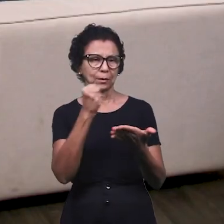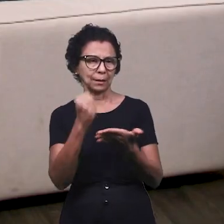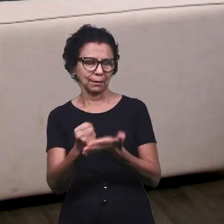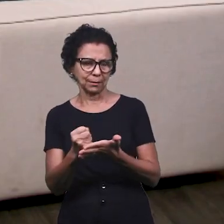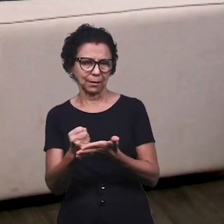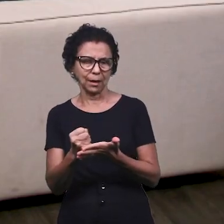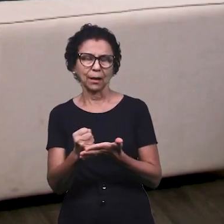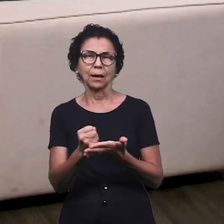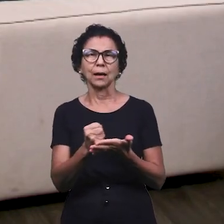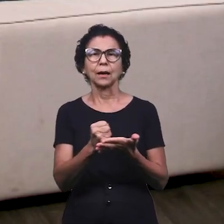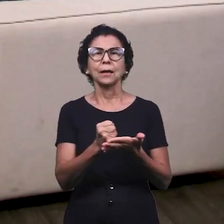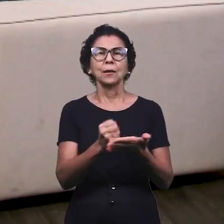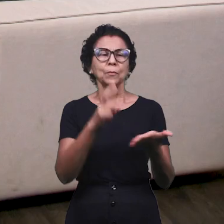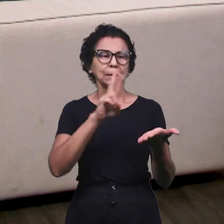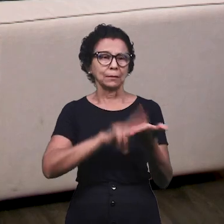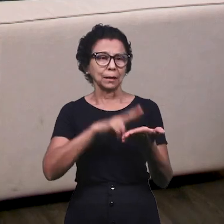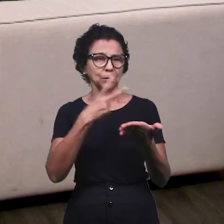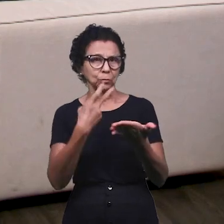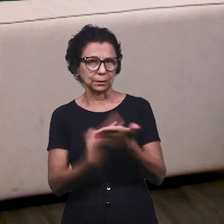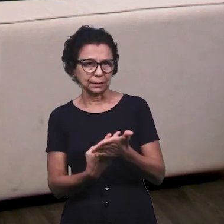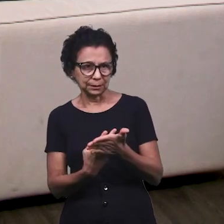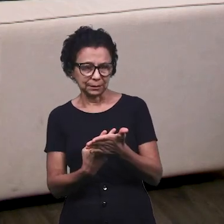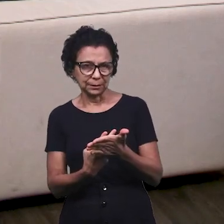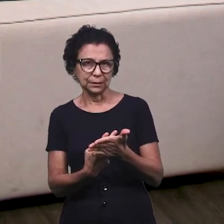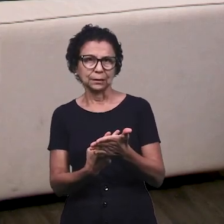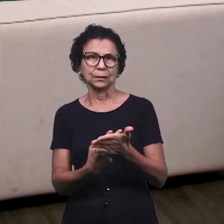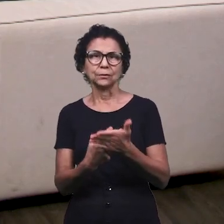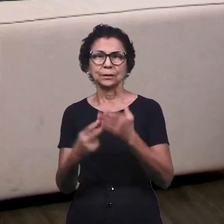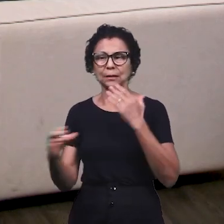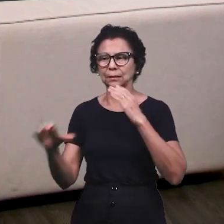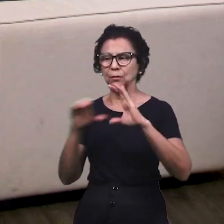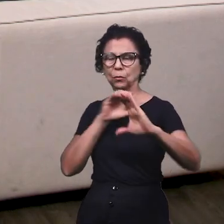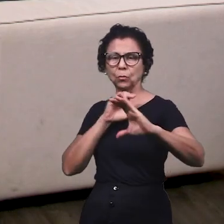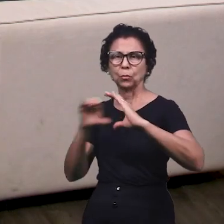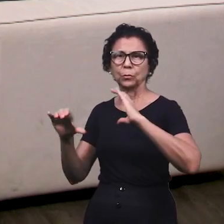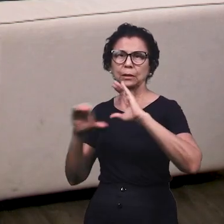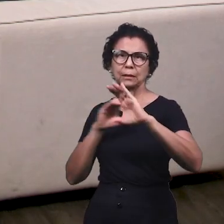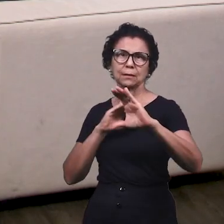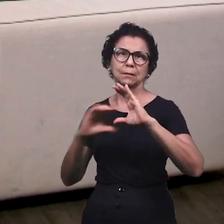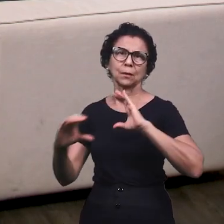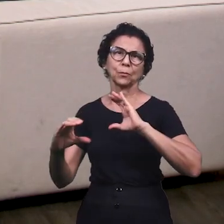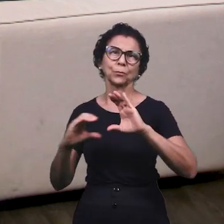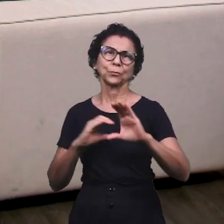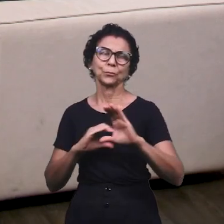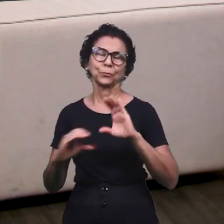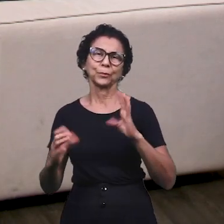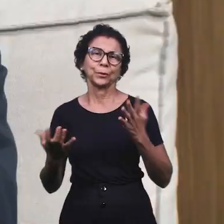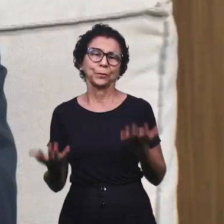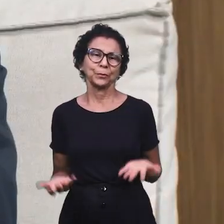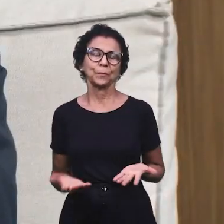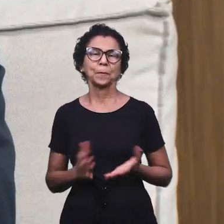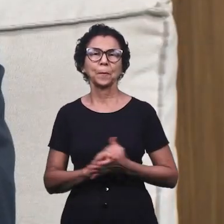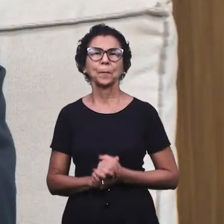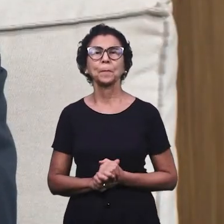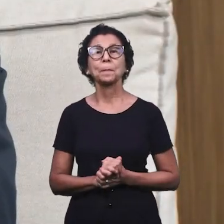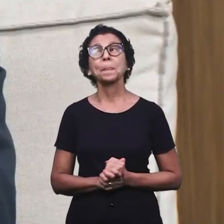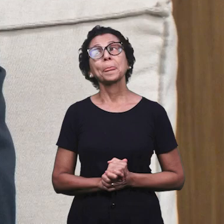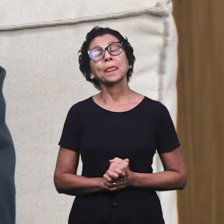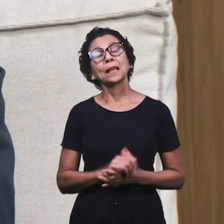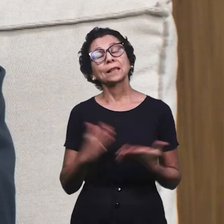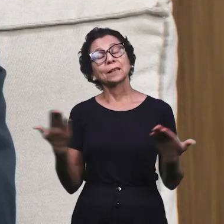conversar, a comunicação, então, a tecnologia sendo avançada nessa parte de comunicação, então isso facilitou